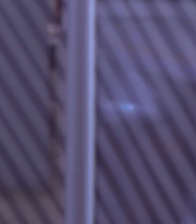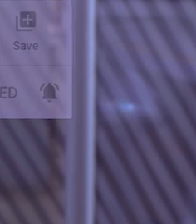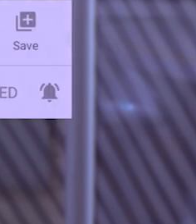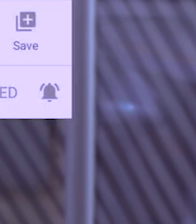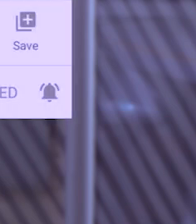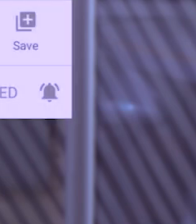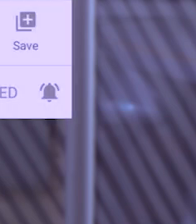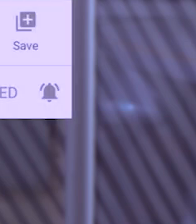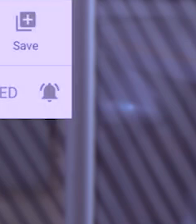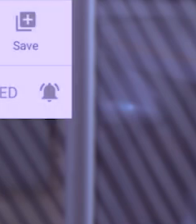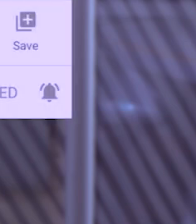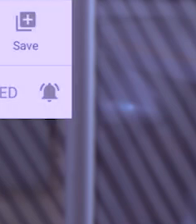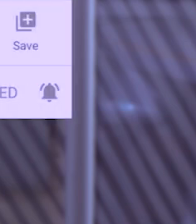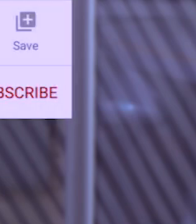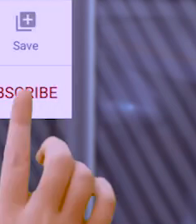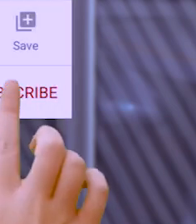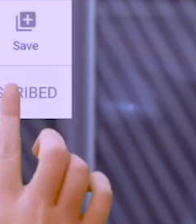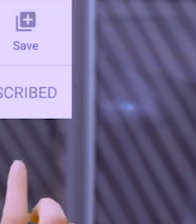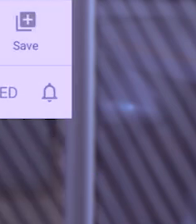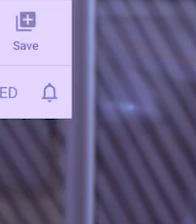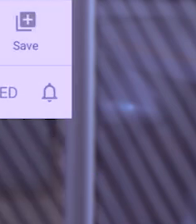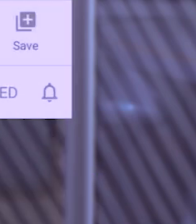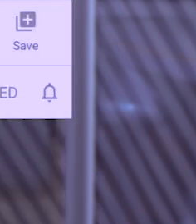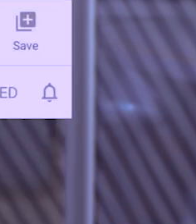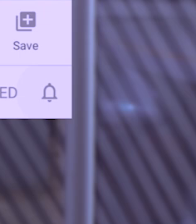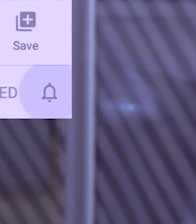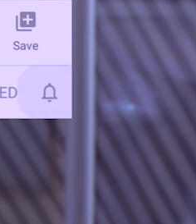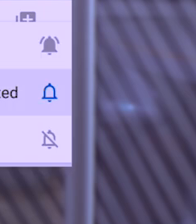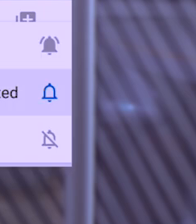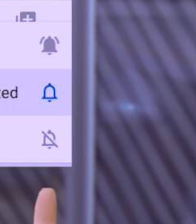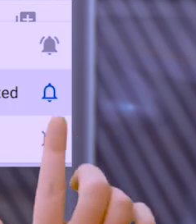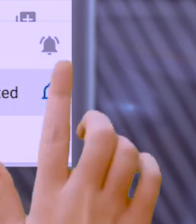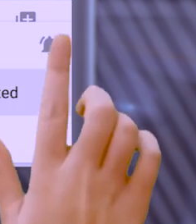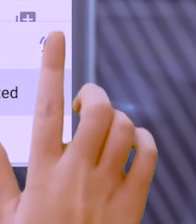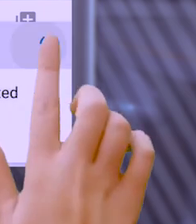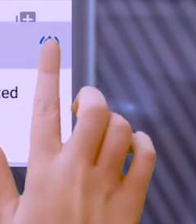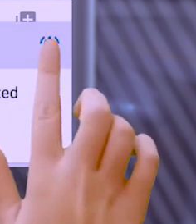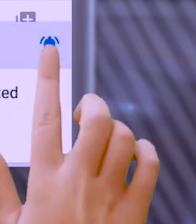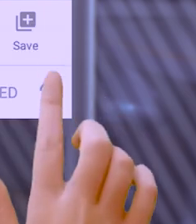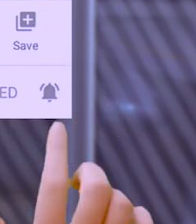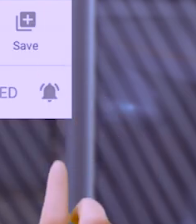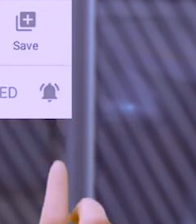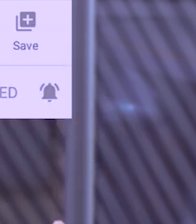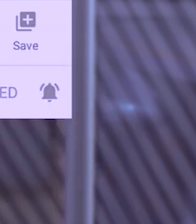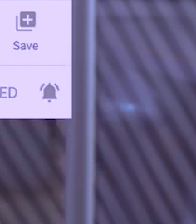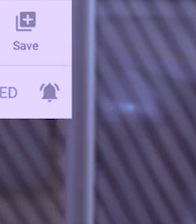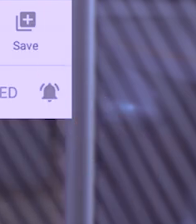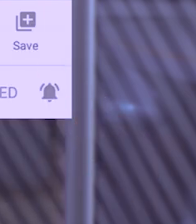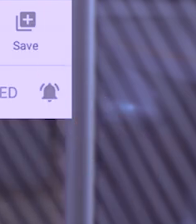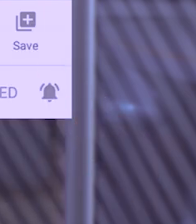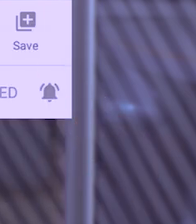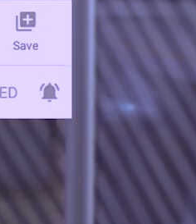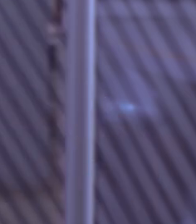Before you watch this video, don't forget to like and subscribe to Social Media Hegemon TV, and do not forget to press the notification button and to get